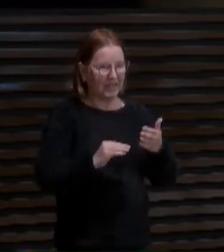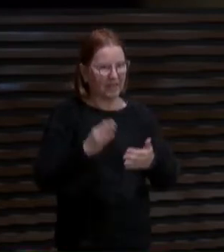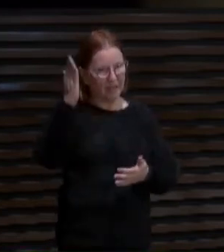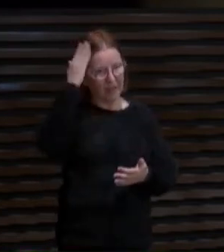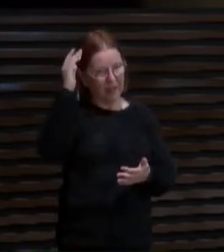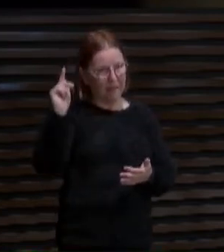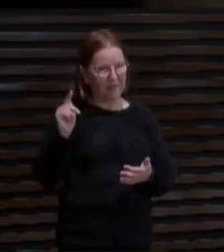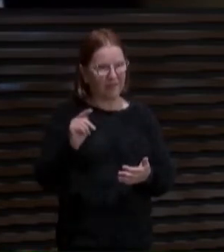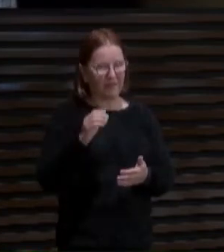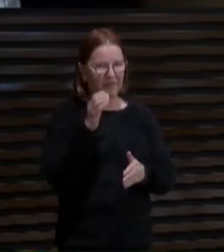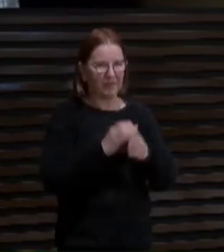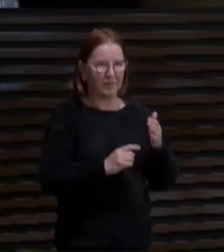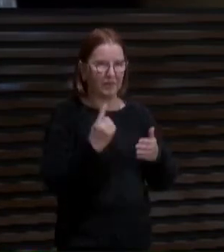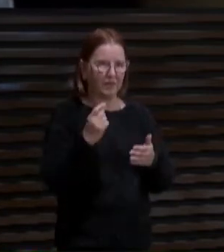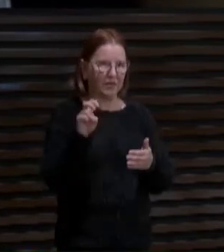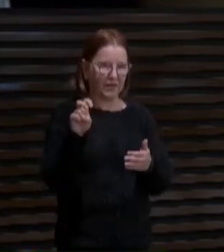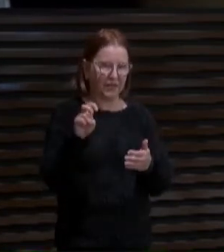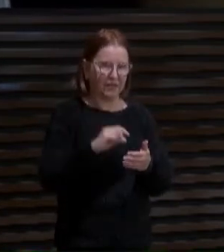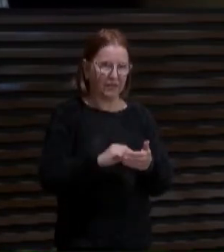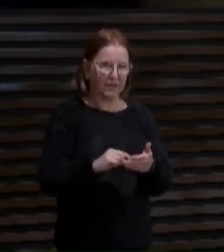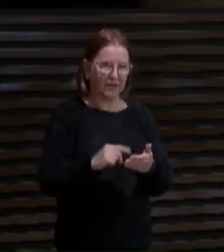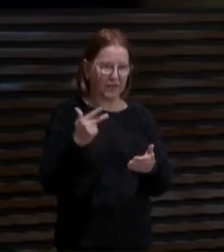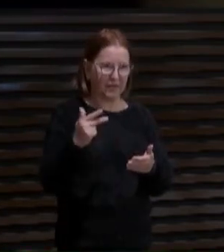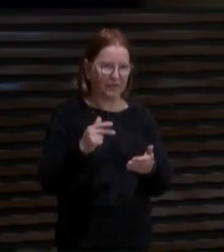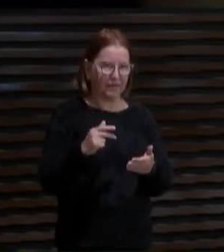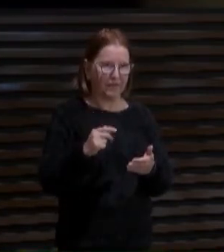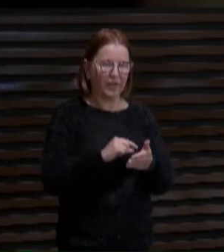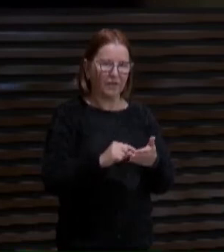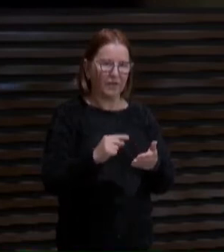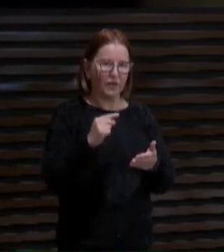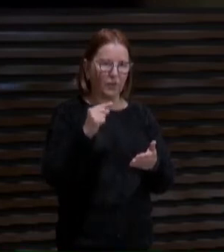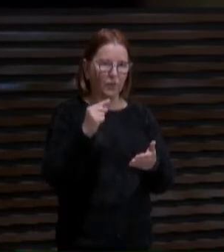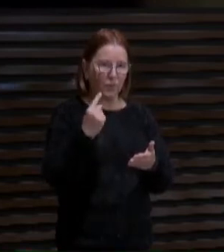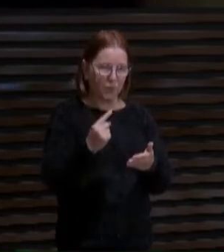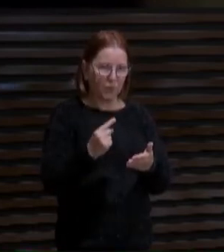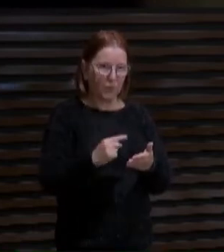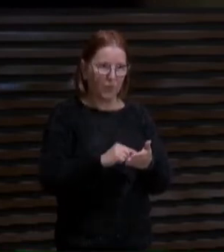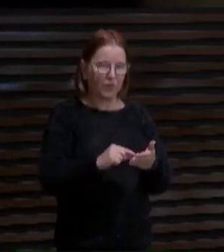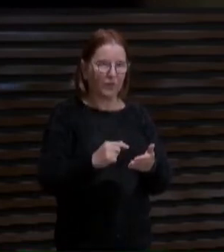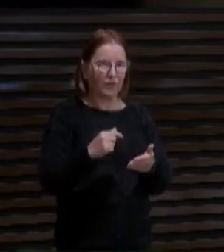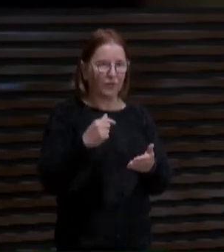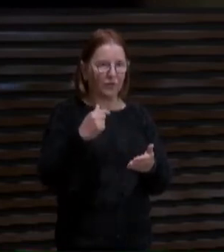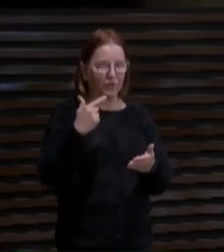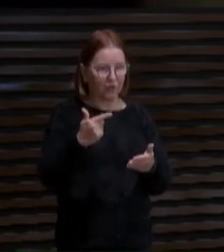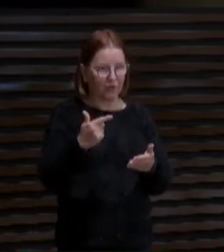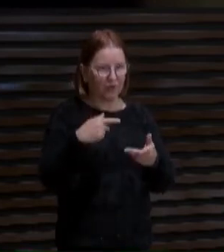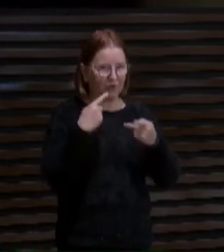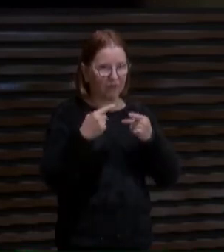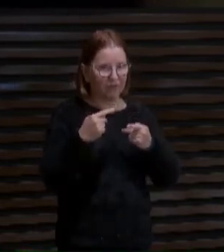interessante é que o verso 1 e 2 fala sobre a língua e depois o verso 4 fala sobre a língua